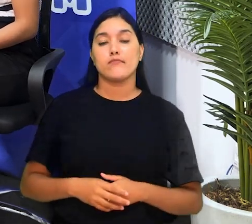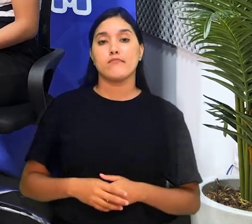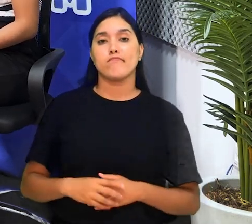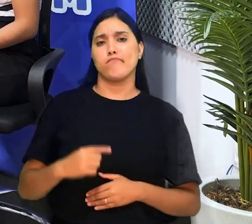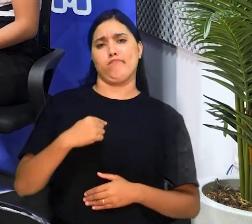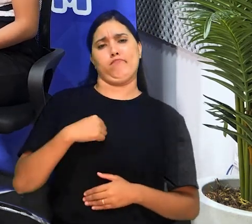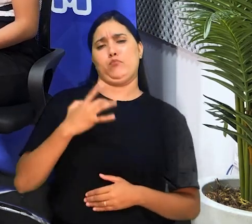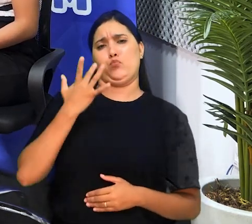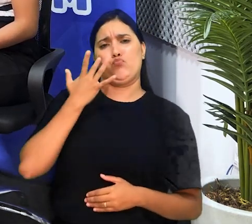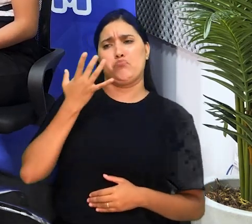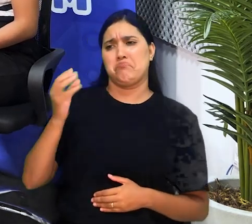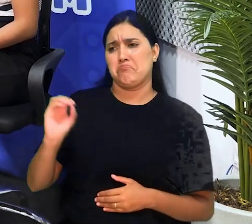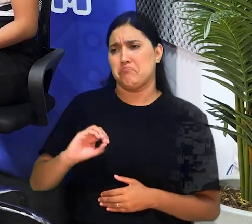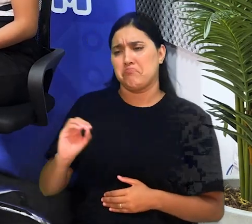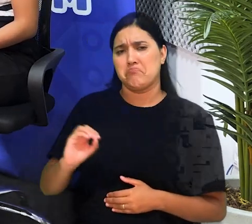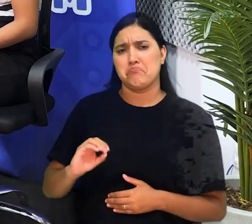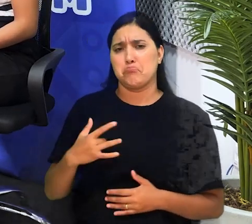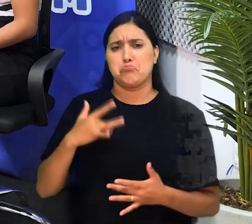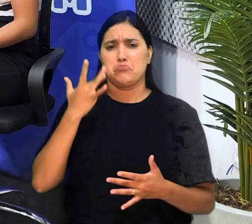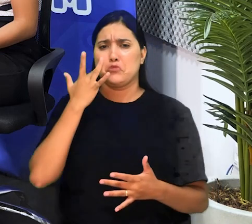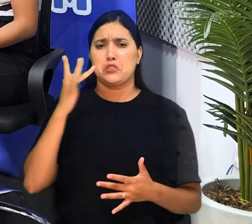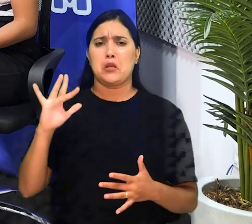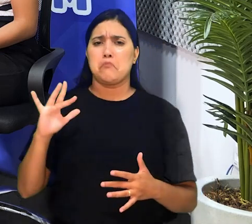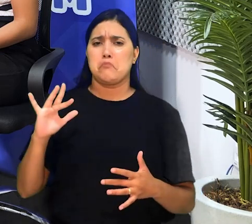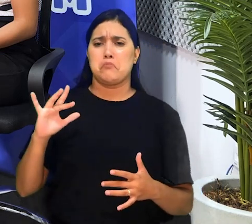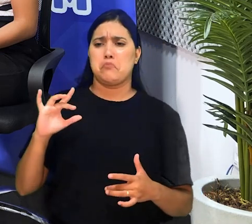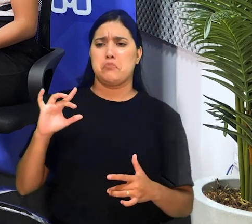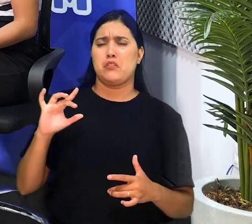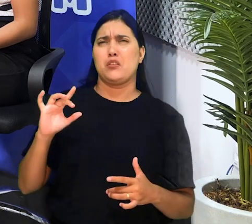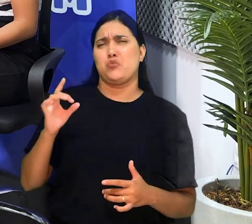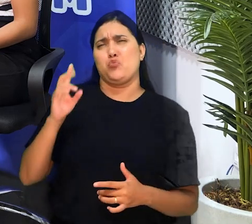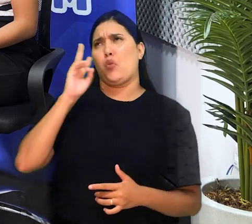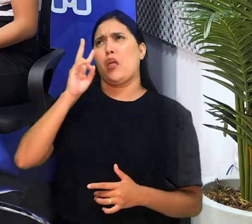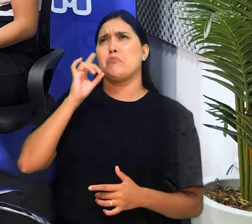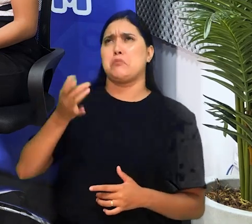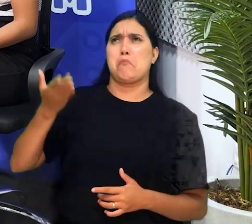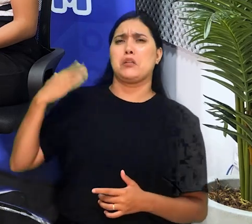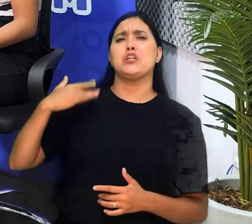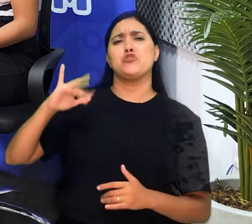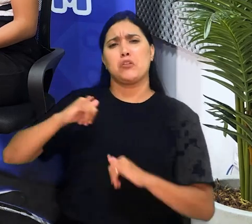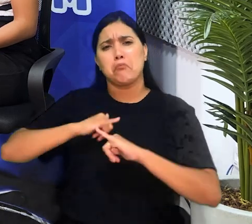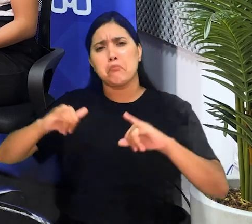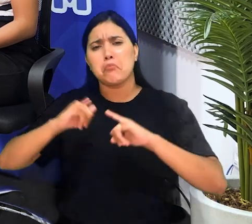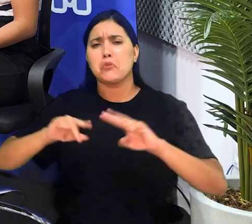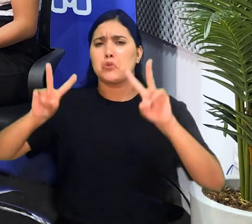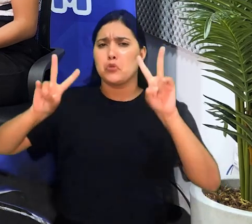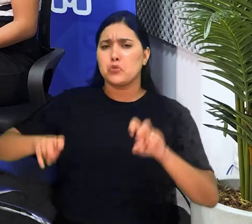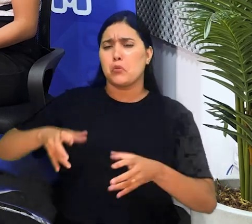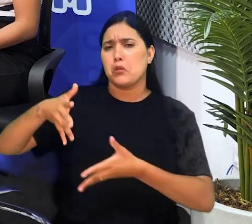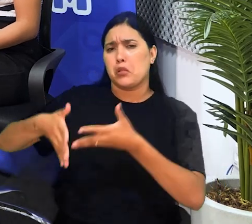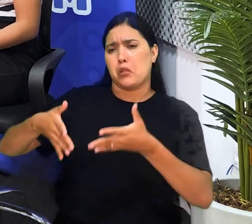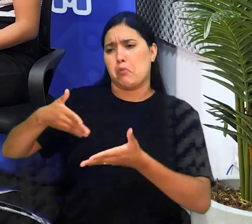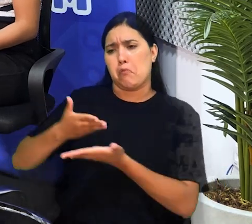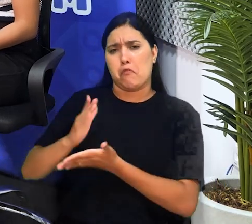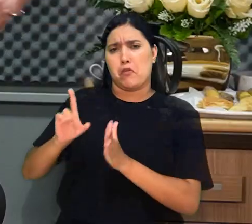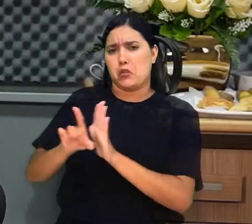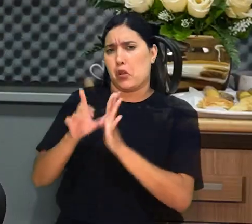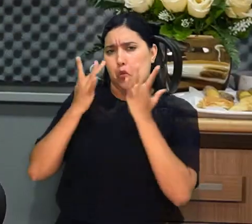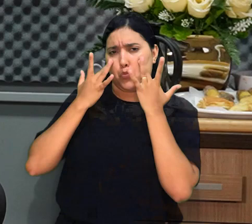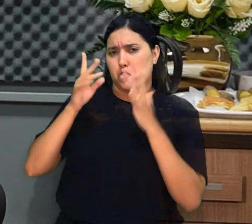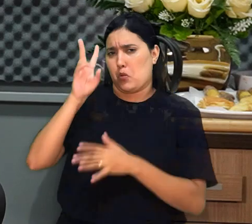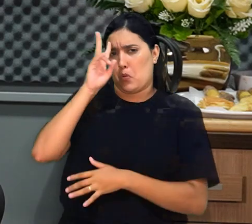na escola e na escola eu não tinha noção, não sabia nem que